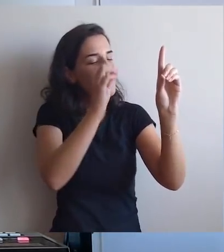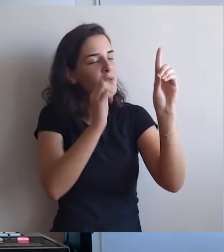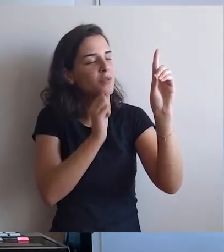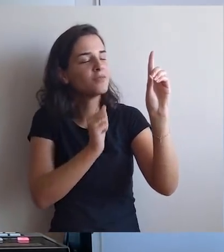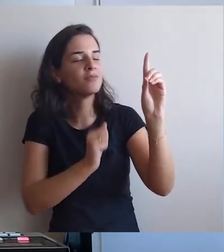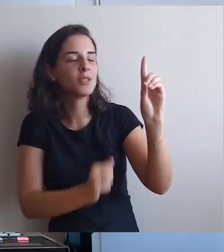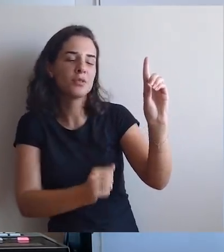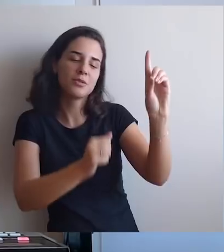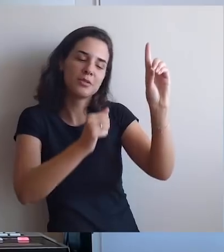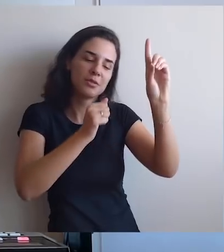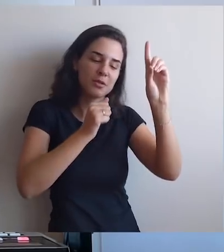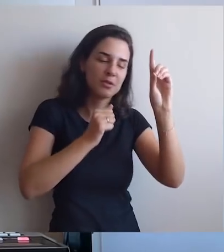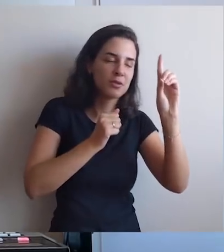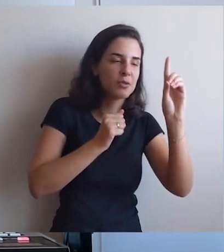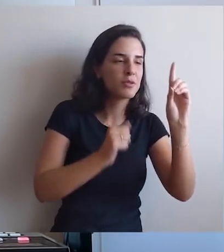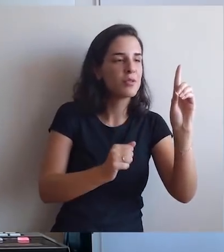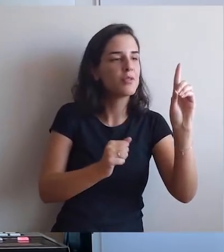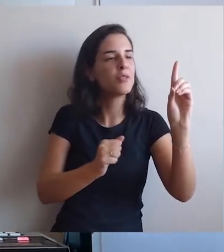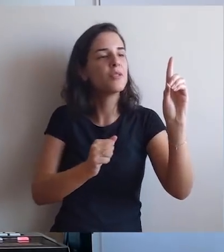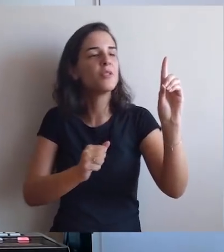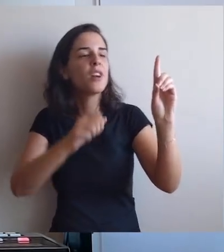santo, santo é o Senhor